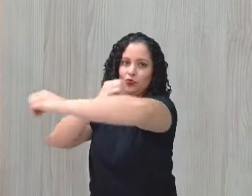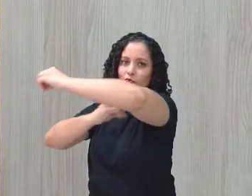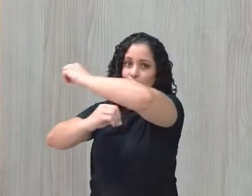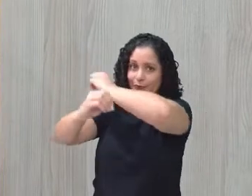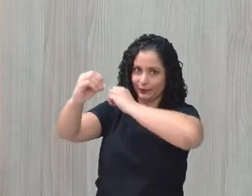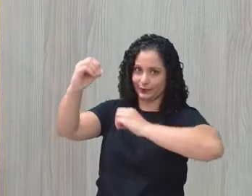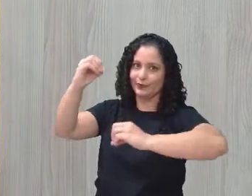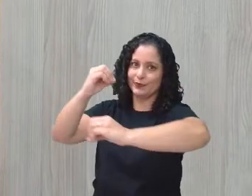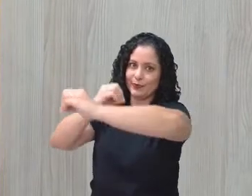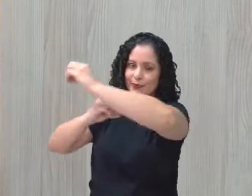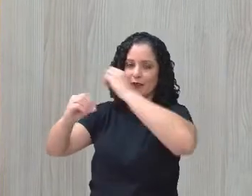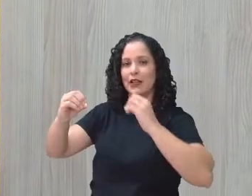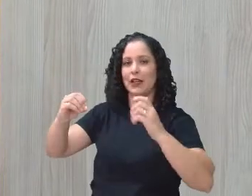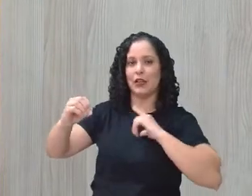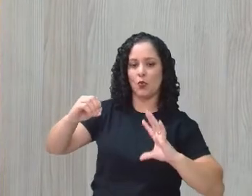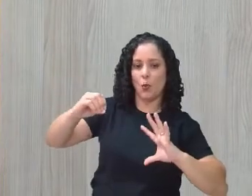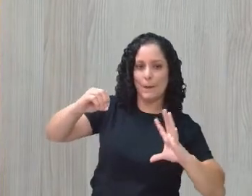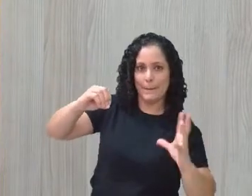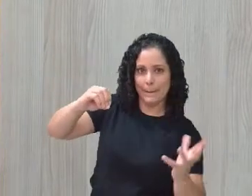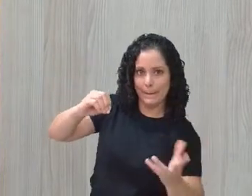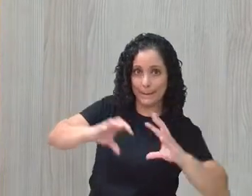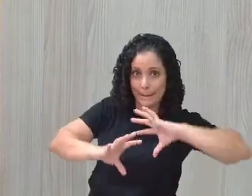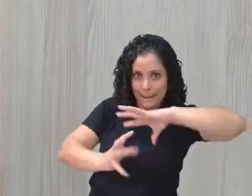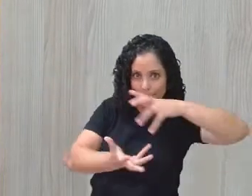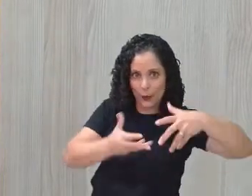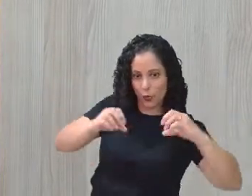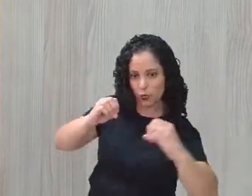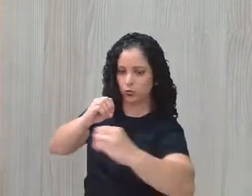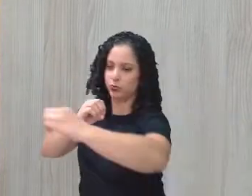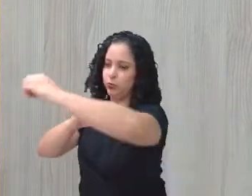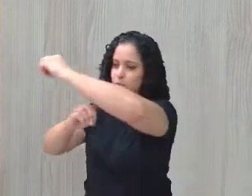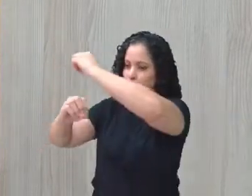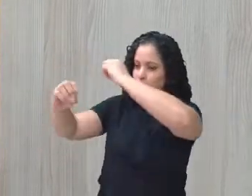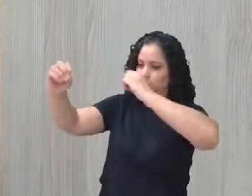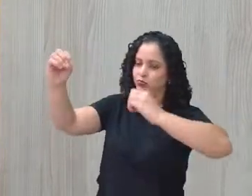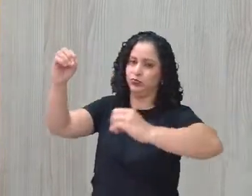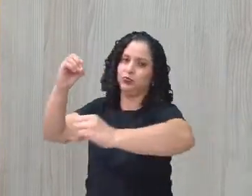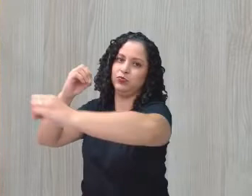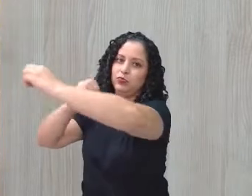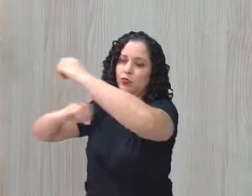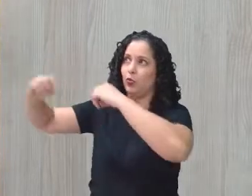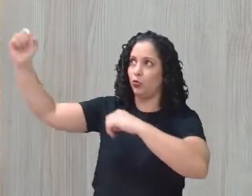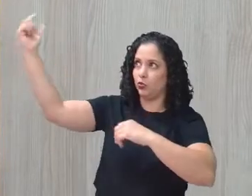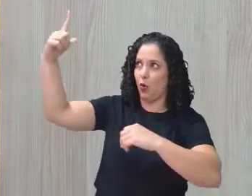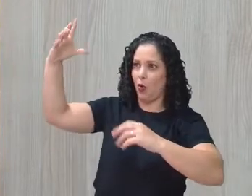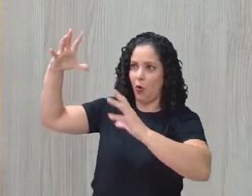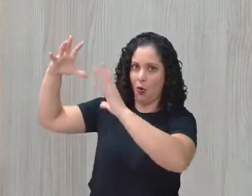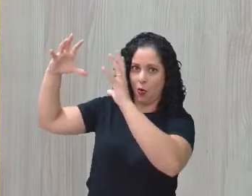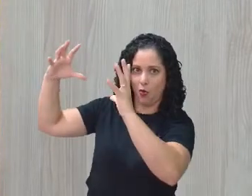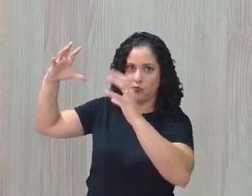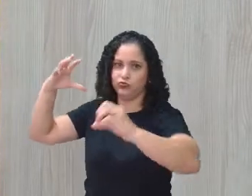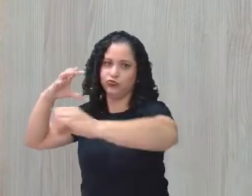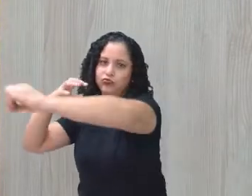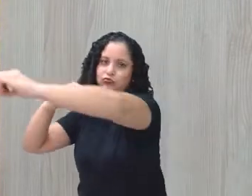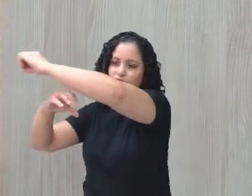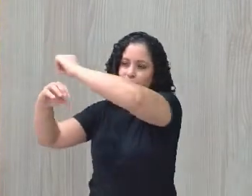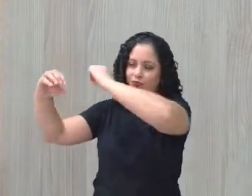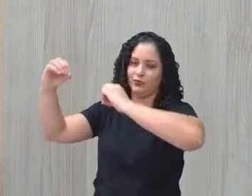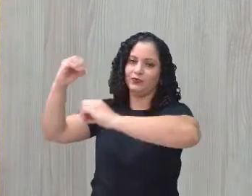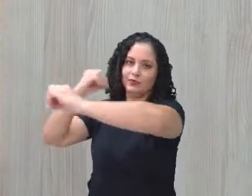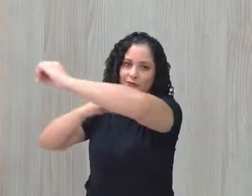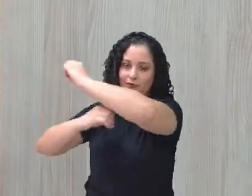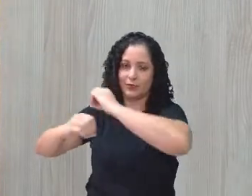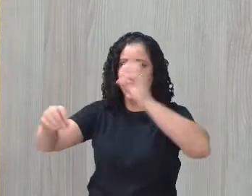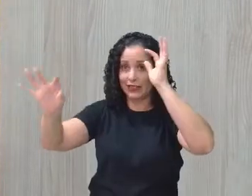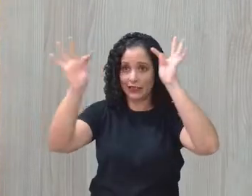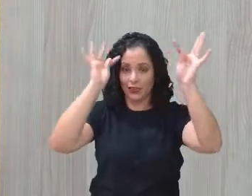né? Aí tanto a Terra, aí vem os outros planetas, todos eles girando em torno do Sol. É justamente a teoria